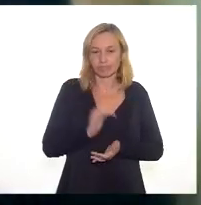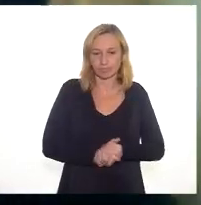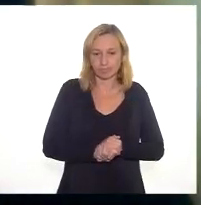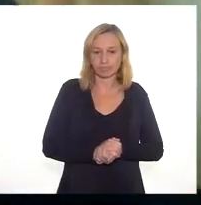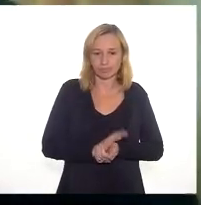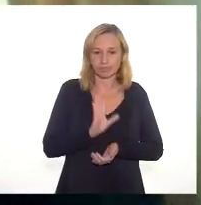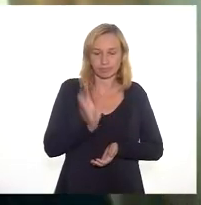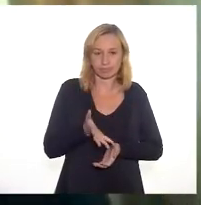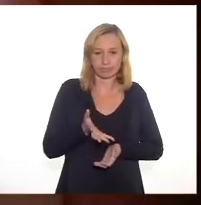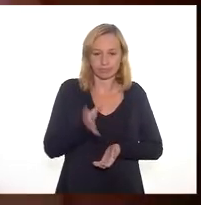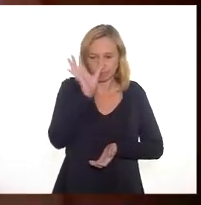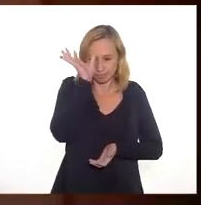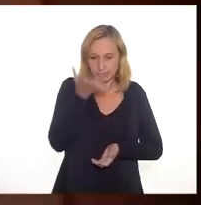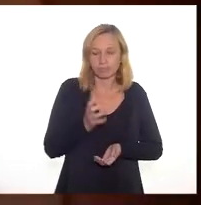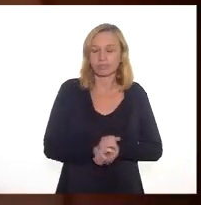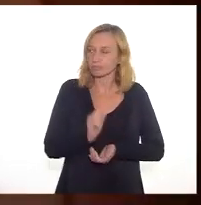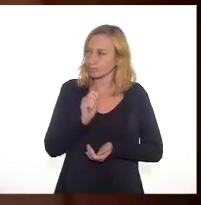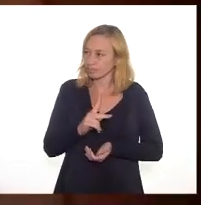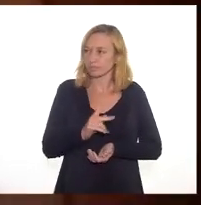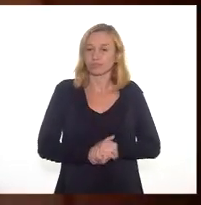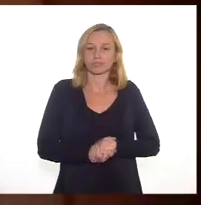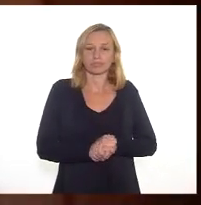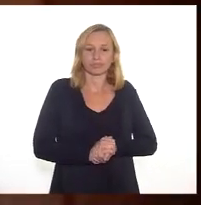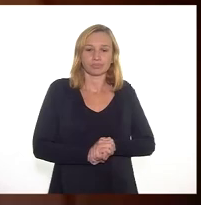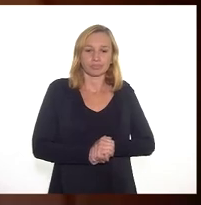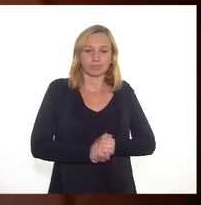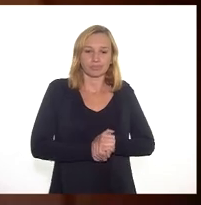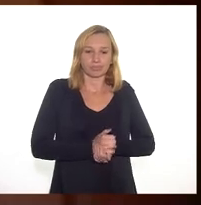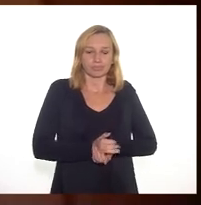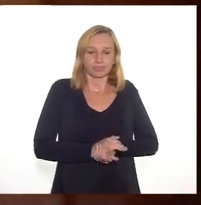tem que aglutinar 29, Márcio.